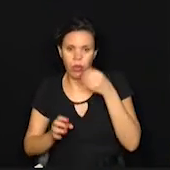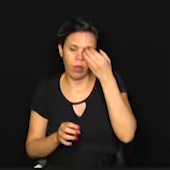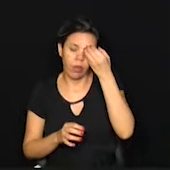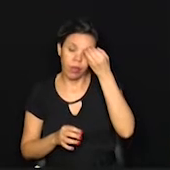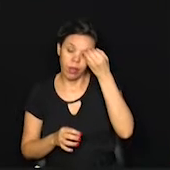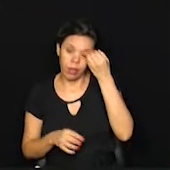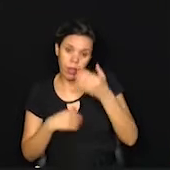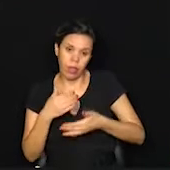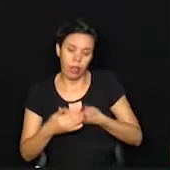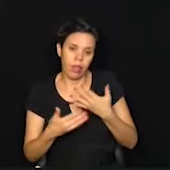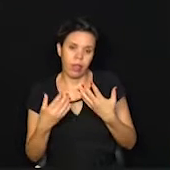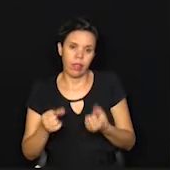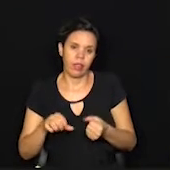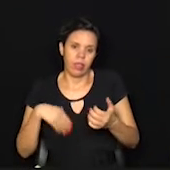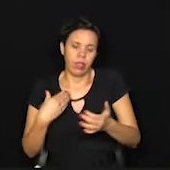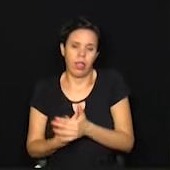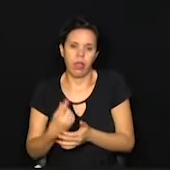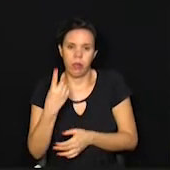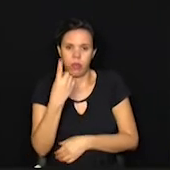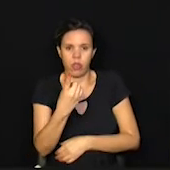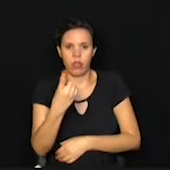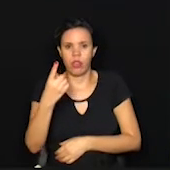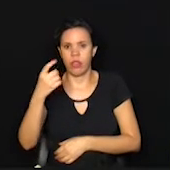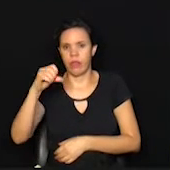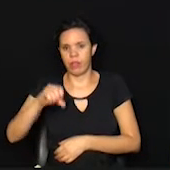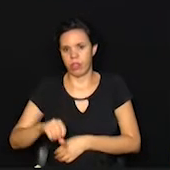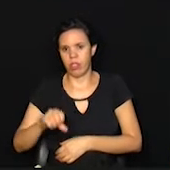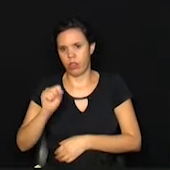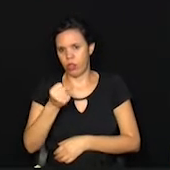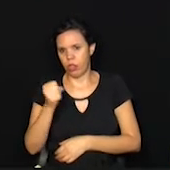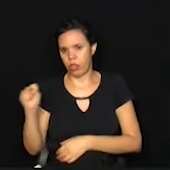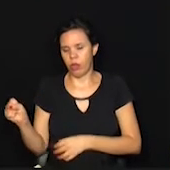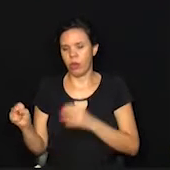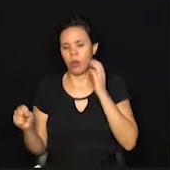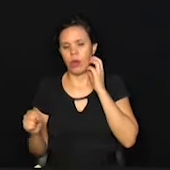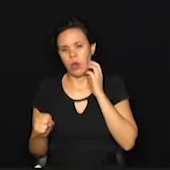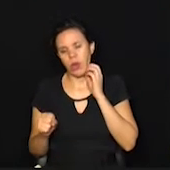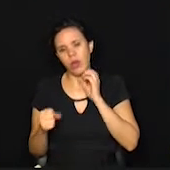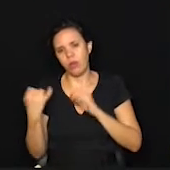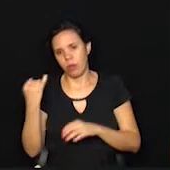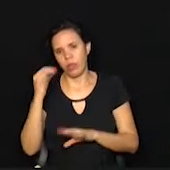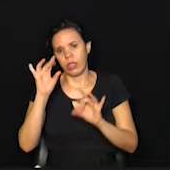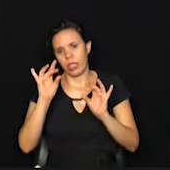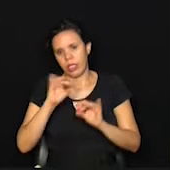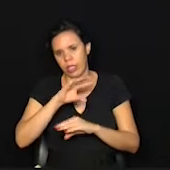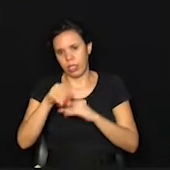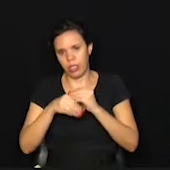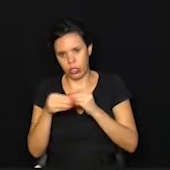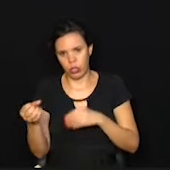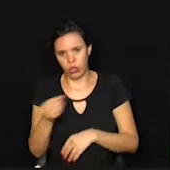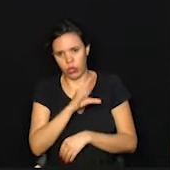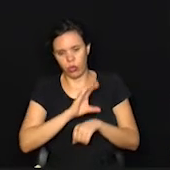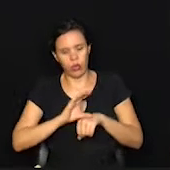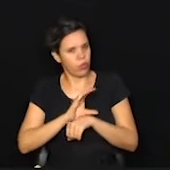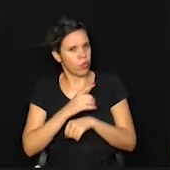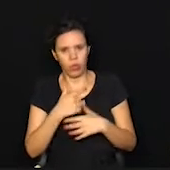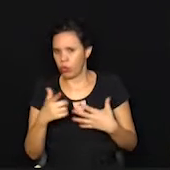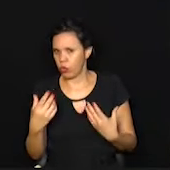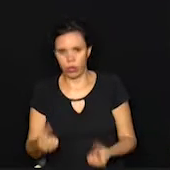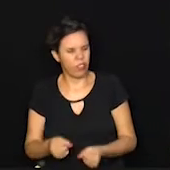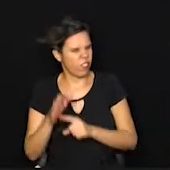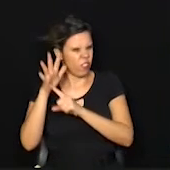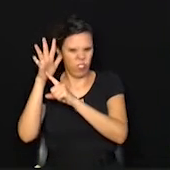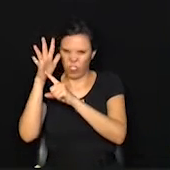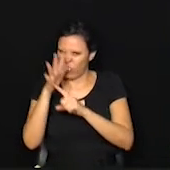que passou a valer até 1988 detalhe importante nessa nova constituição não estava autorizado o